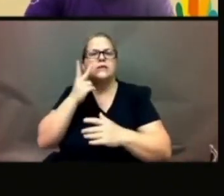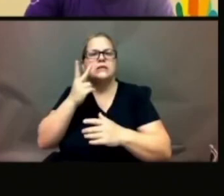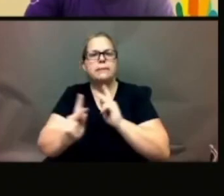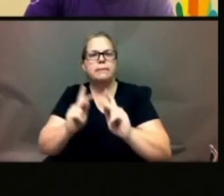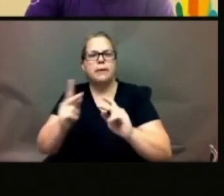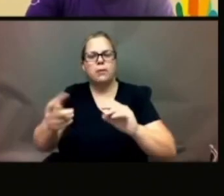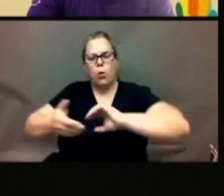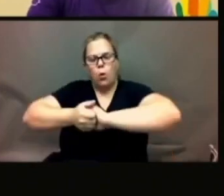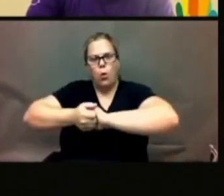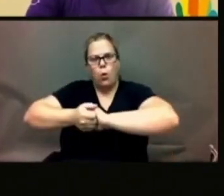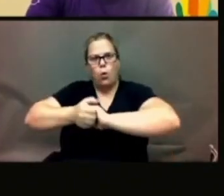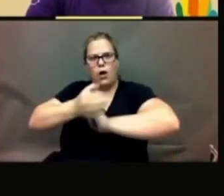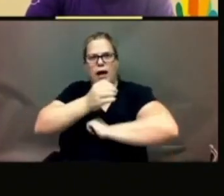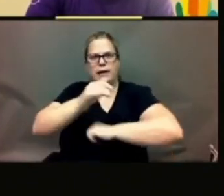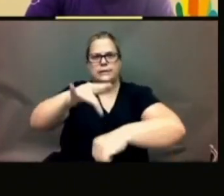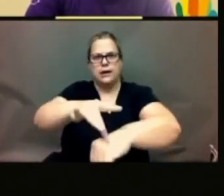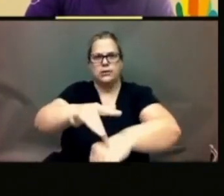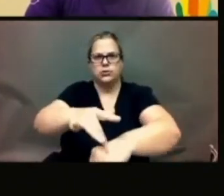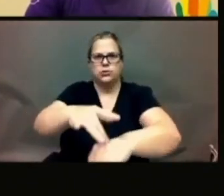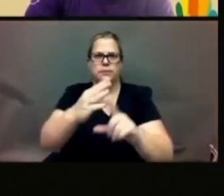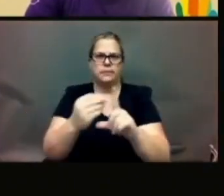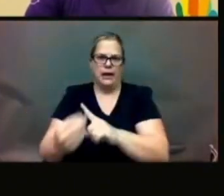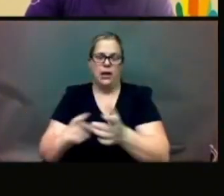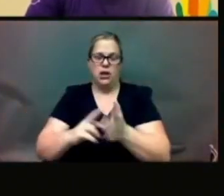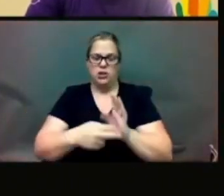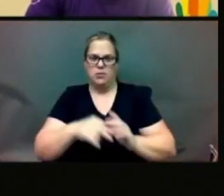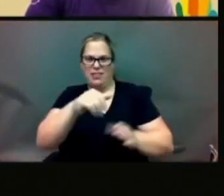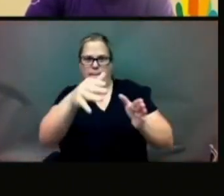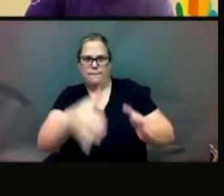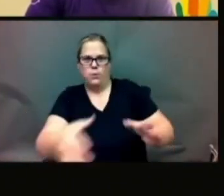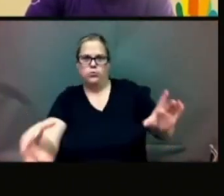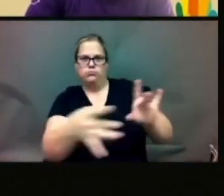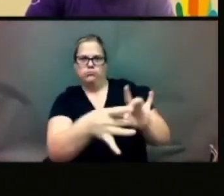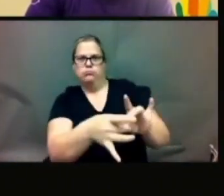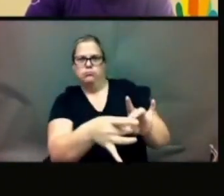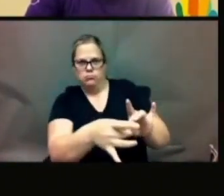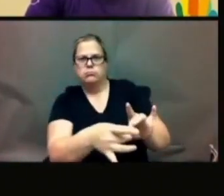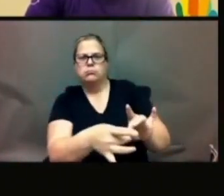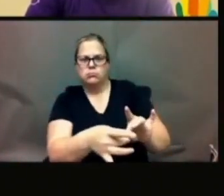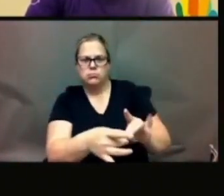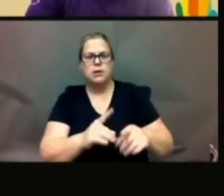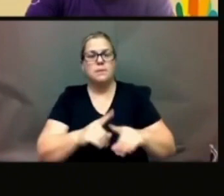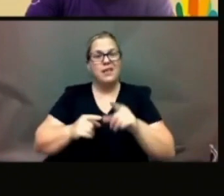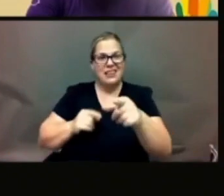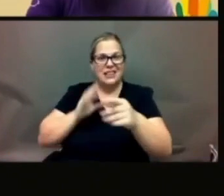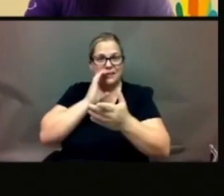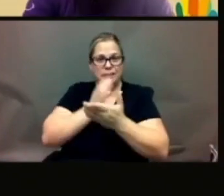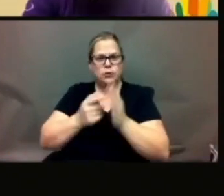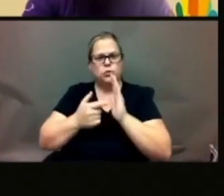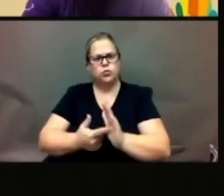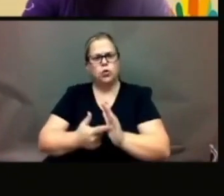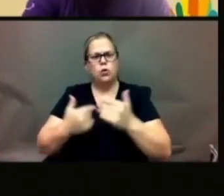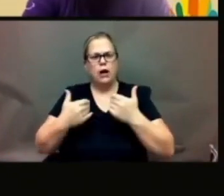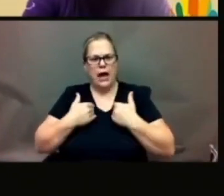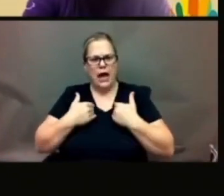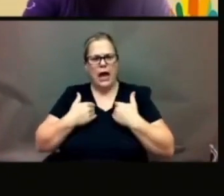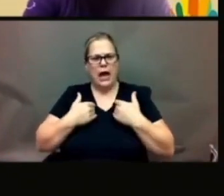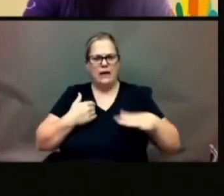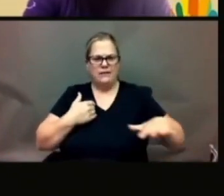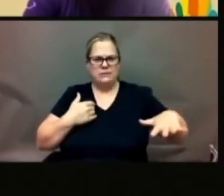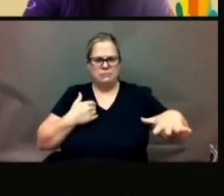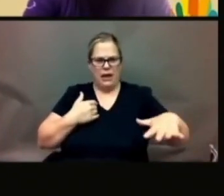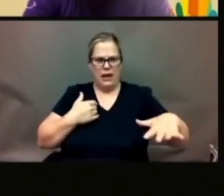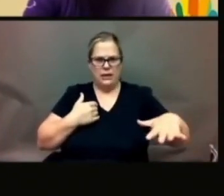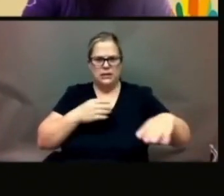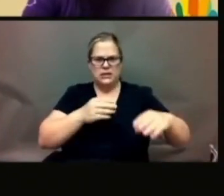você vê as pessoas dando mão. Ou segurando a banana. E a pessoa acaba sendo essa ponte de circuito. Então,